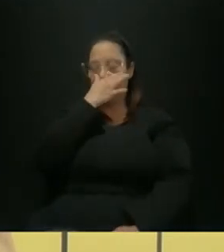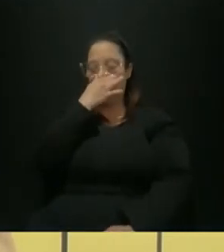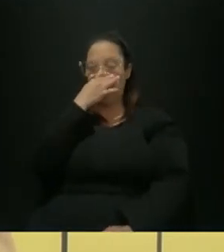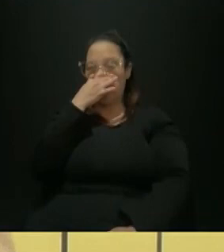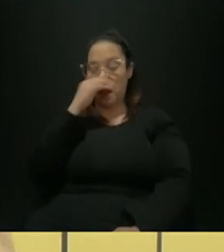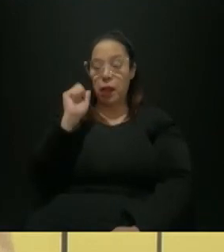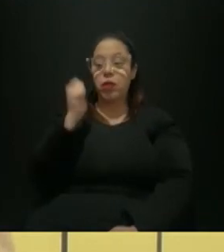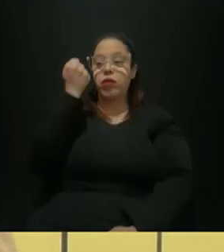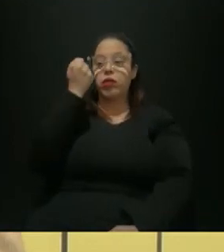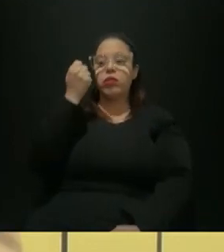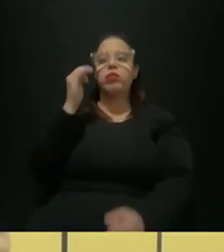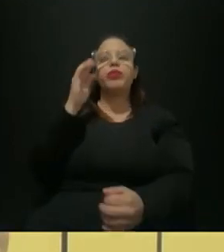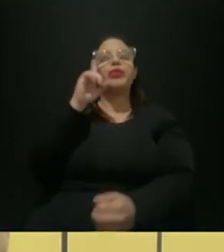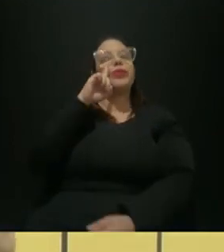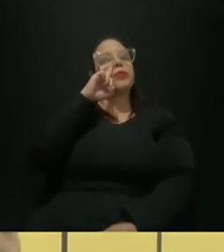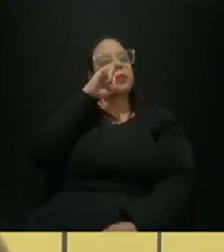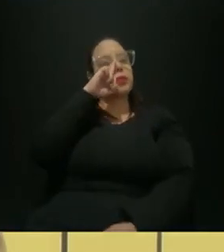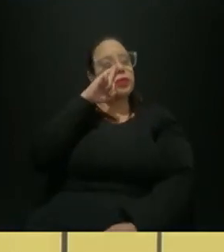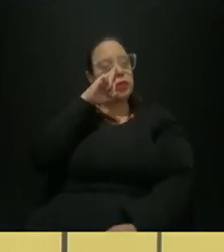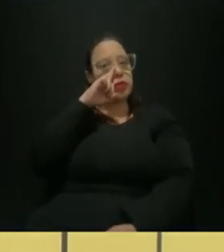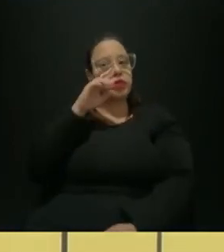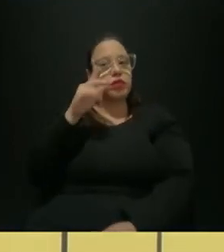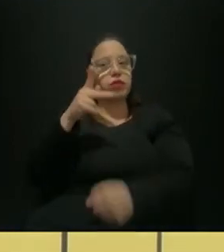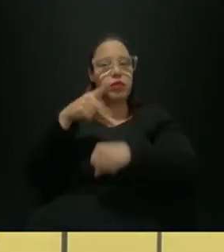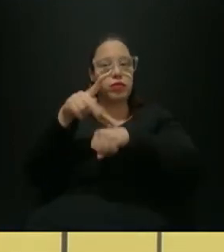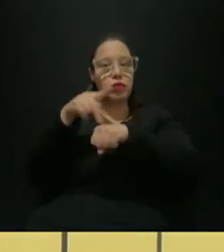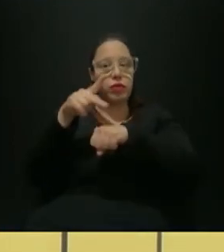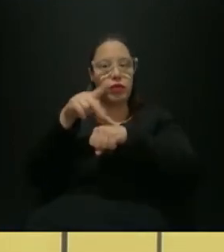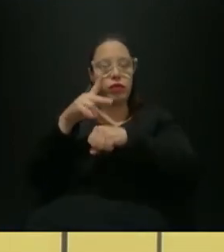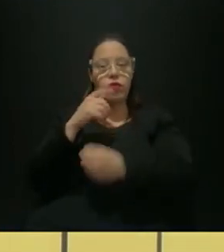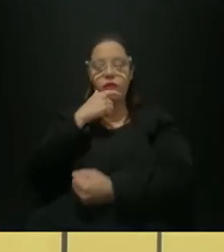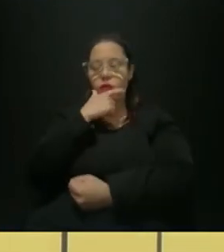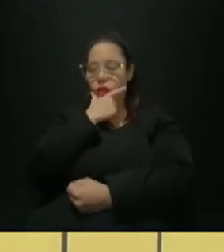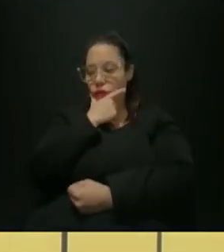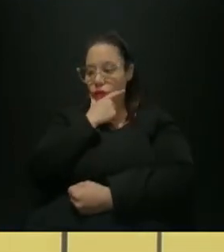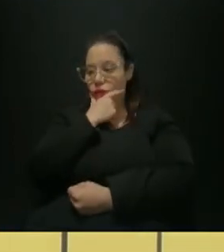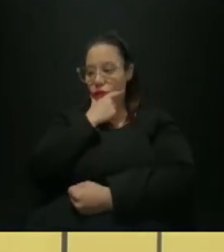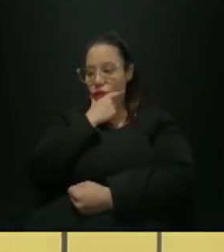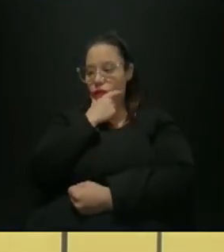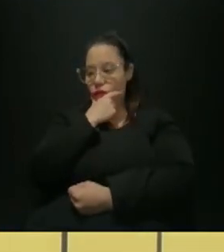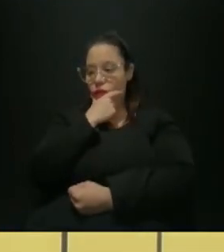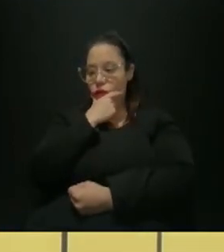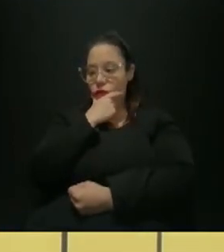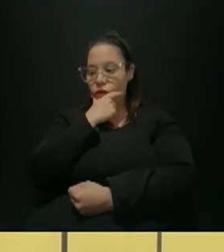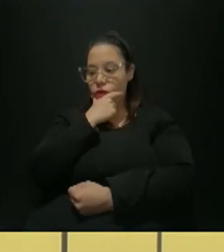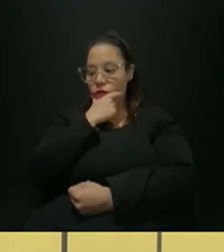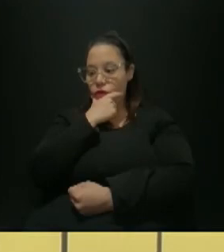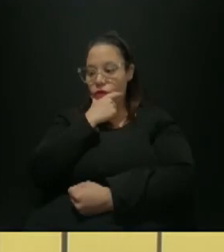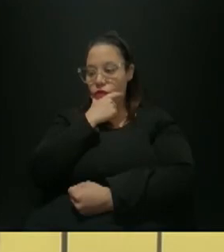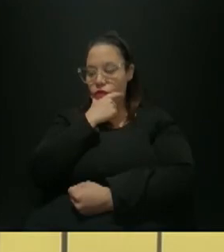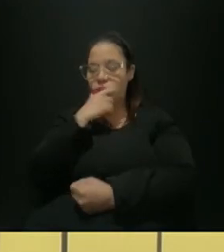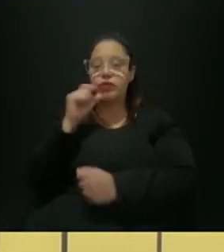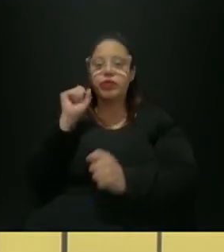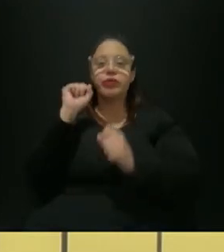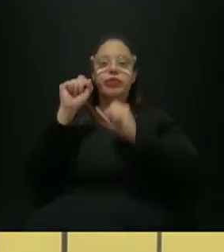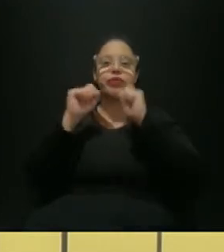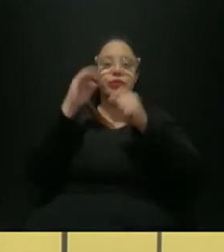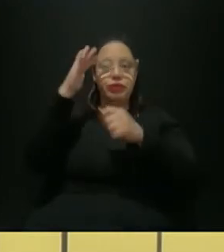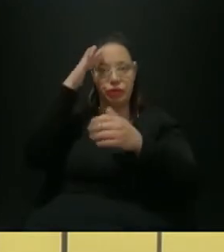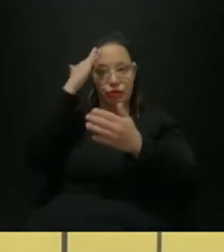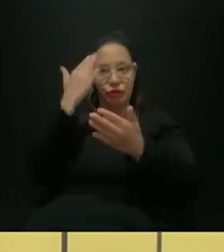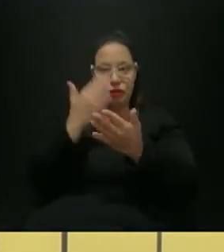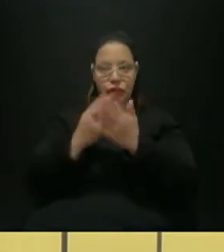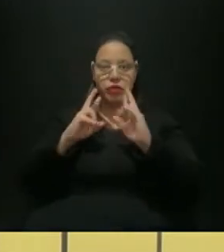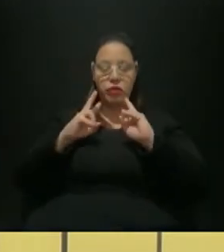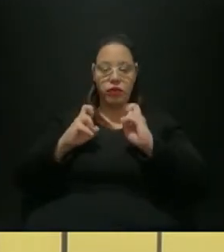perigosa. Tanto é que em alguns países, aqui já tem algumas equipes atuando assim, quando você percebe dificuldade de desenvolvimento motor, quando